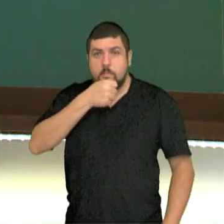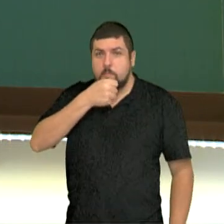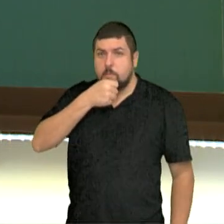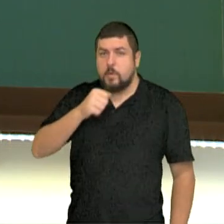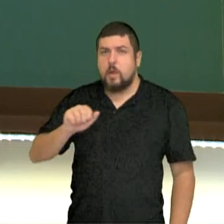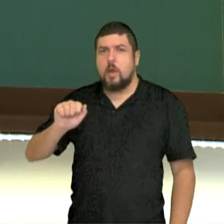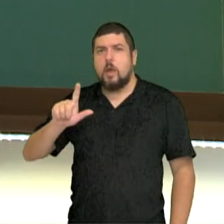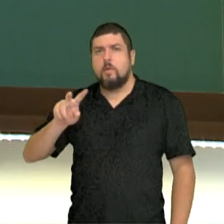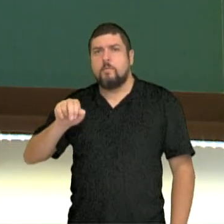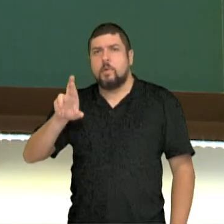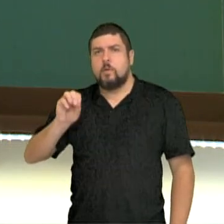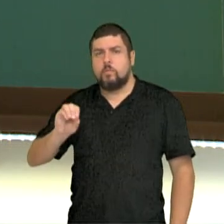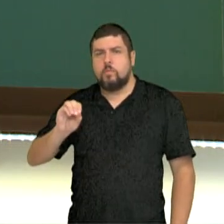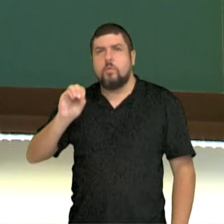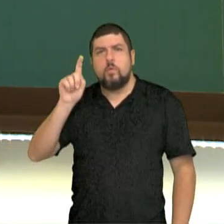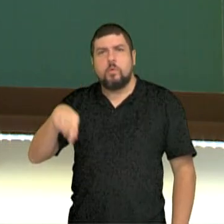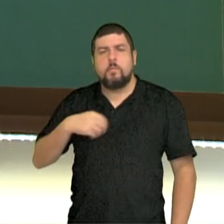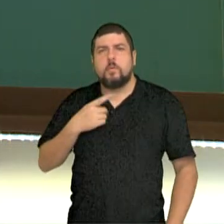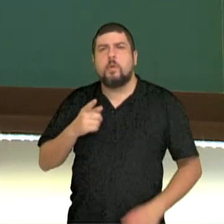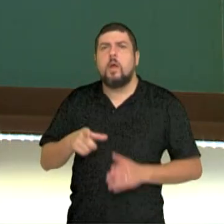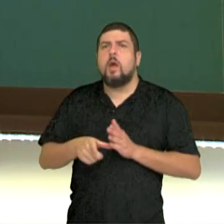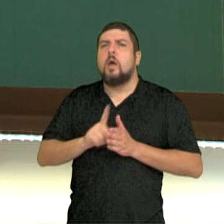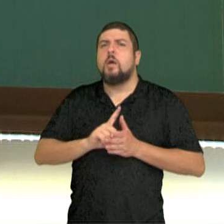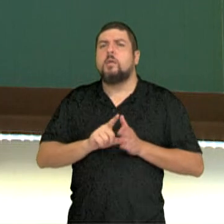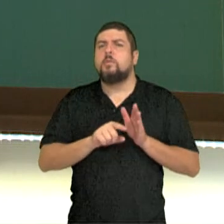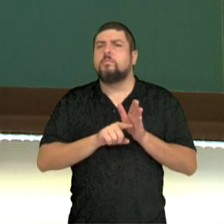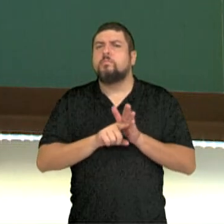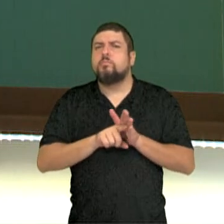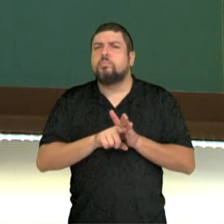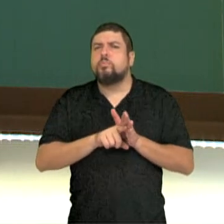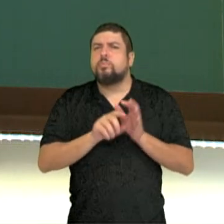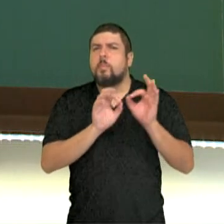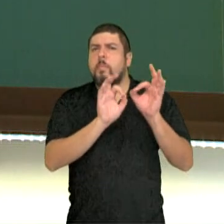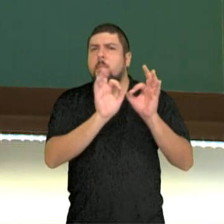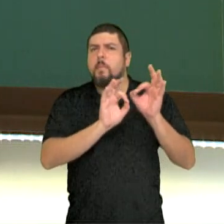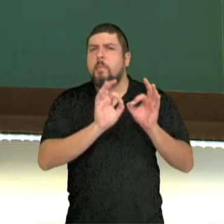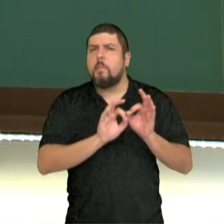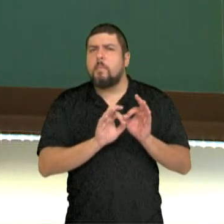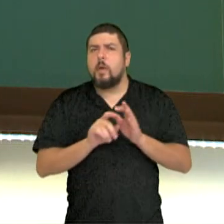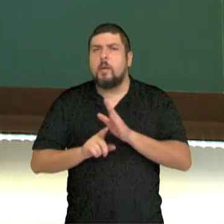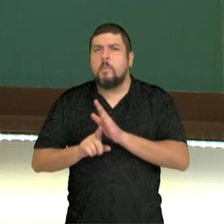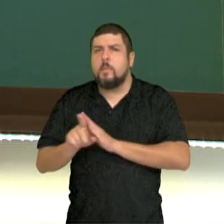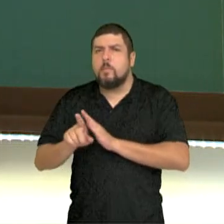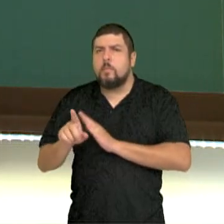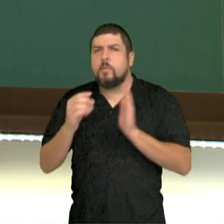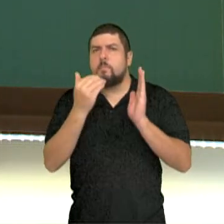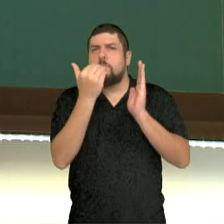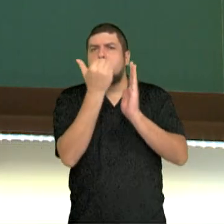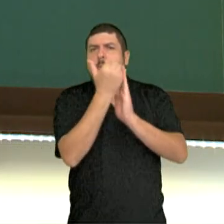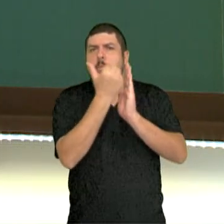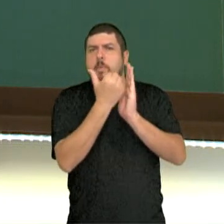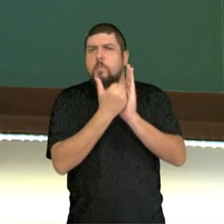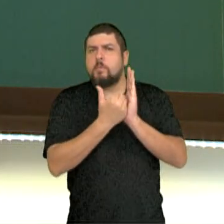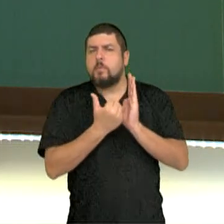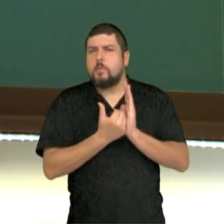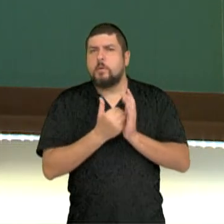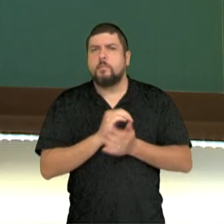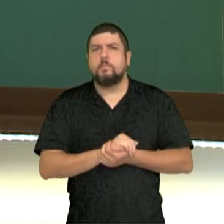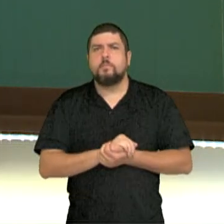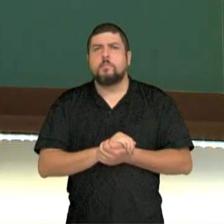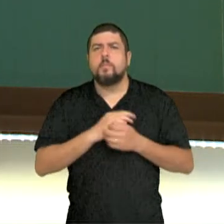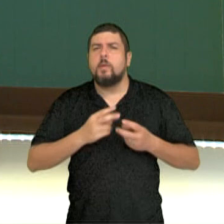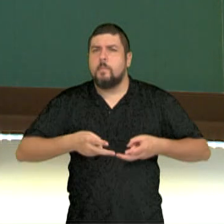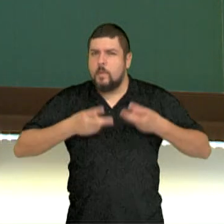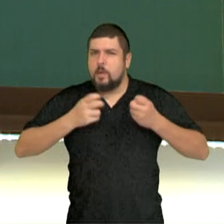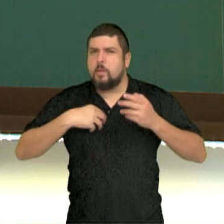que fez a entrevista, ele já tinha pensado nessas questões. Tanto que você pode reparar que as perguntas são todas voltadas